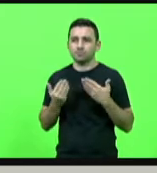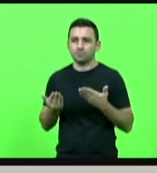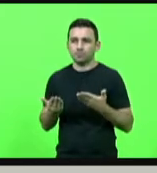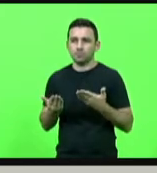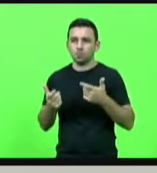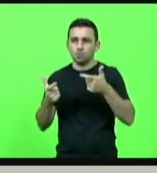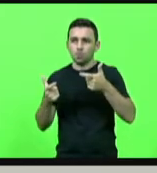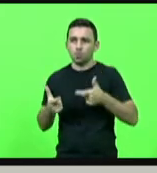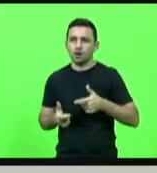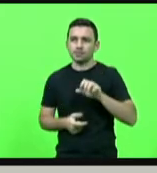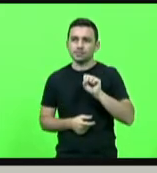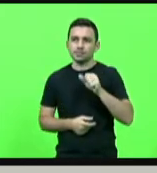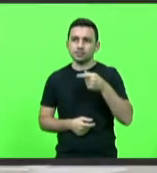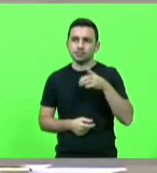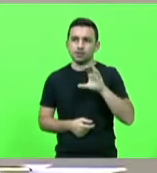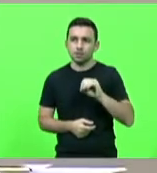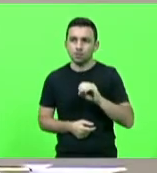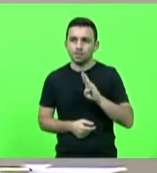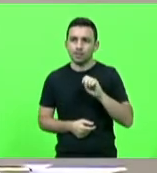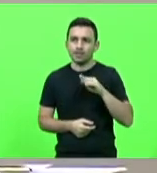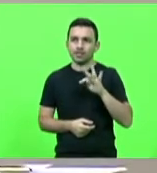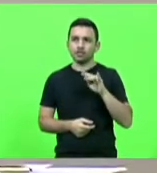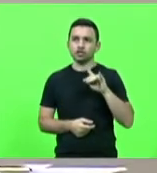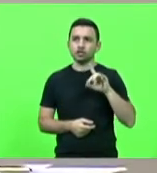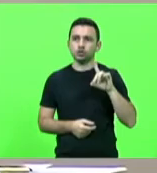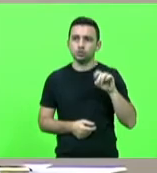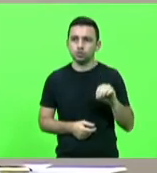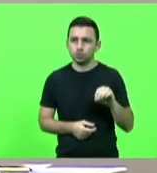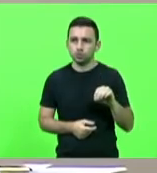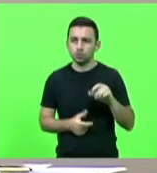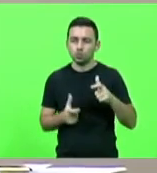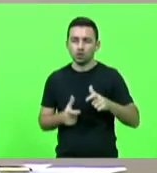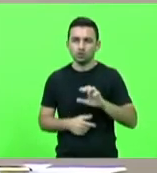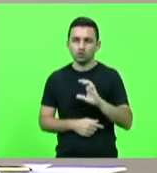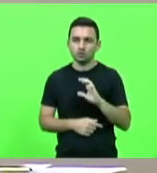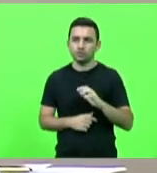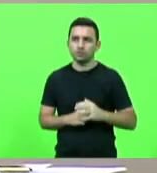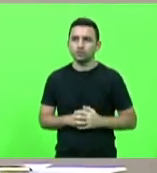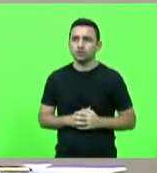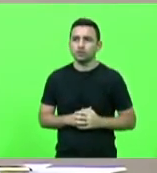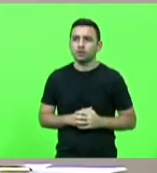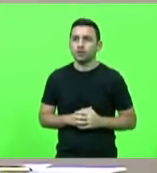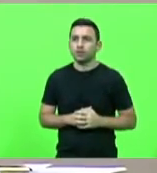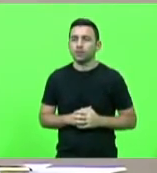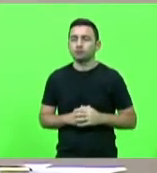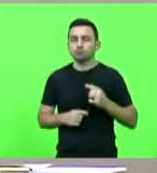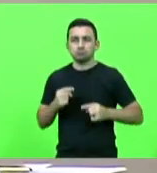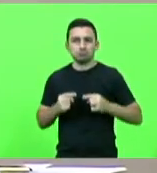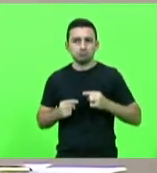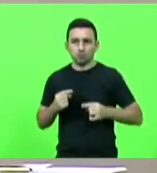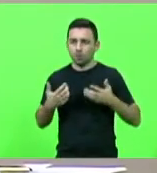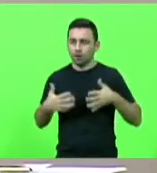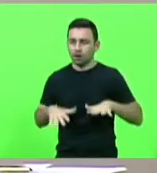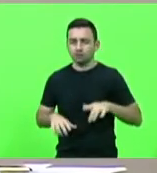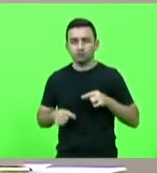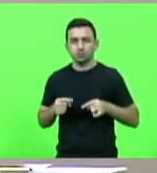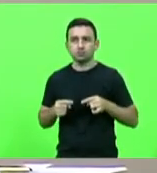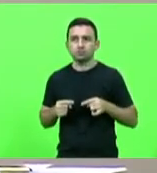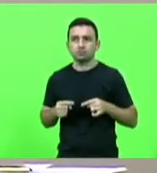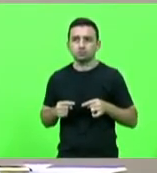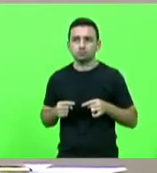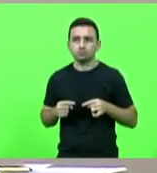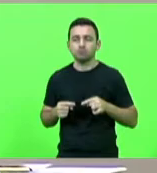São Benedito, localizada em Curitiba. Em discussão, não havendo quem queira discutir,